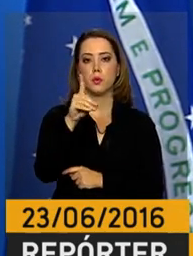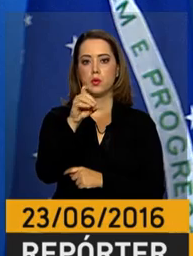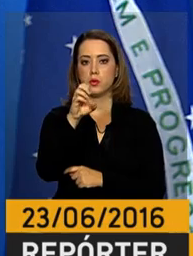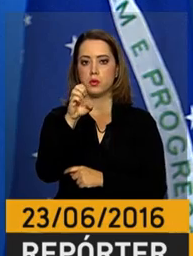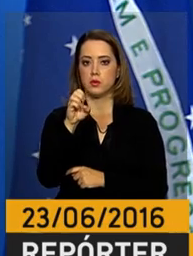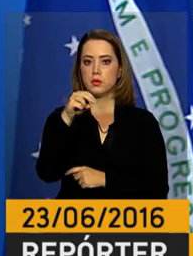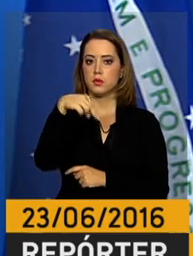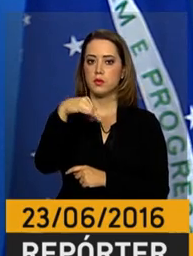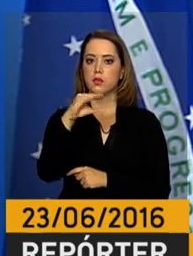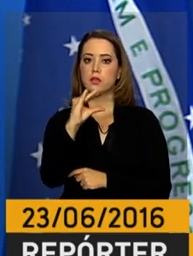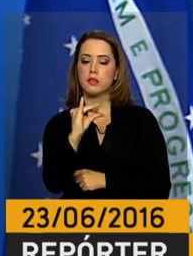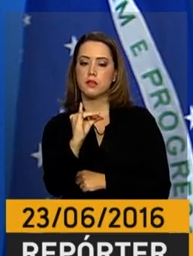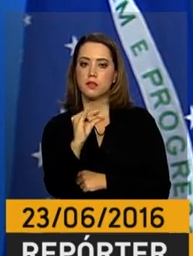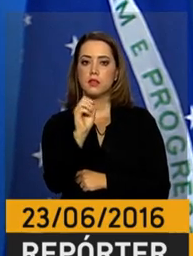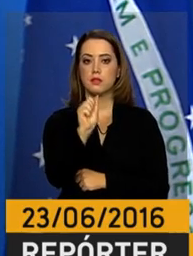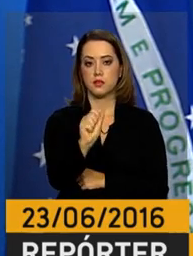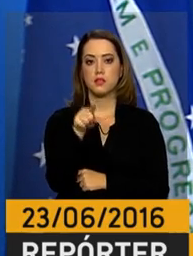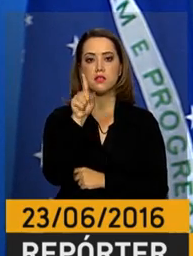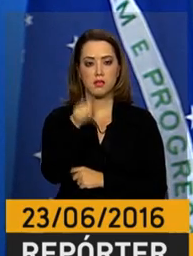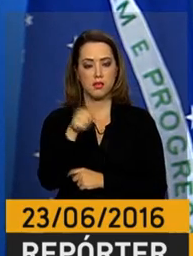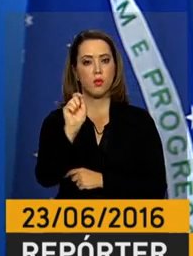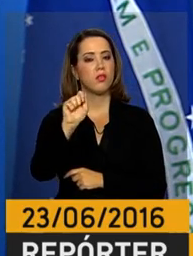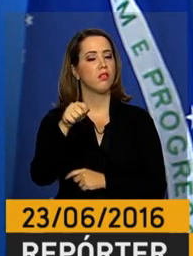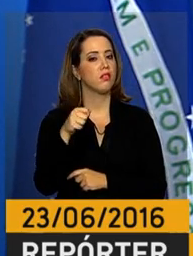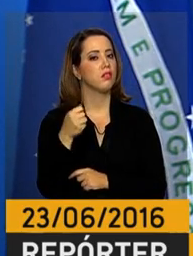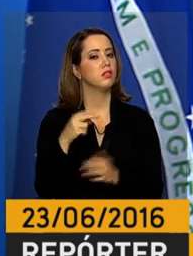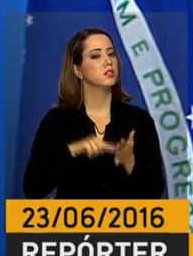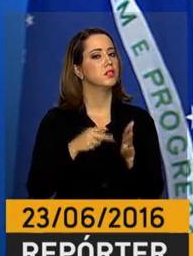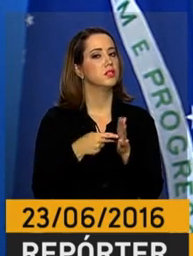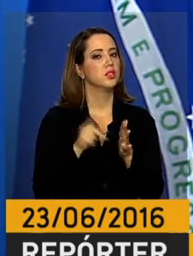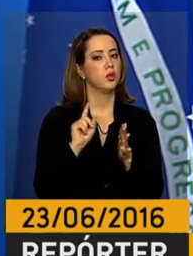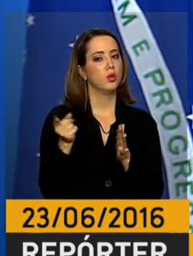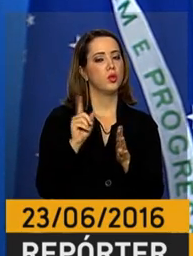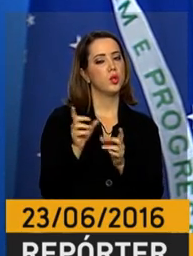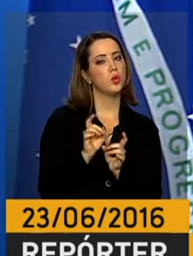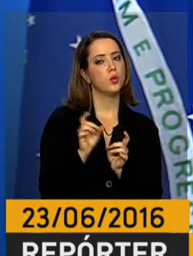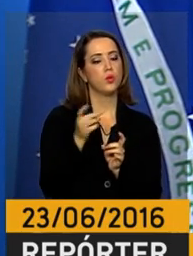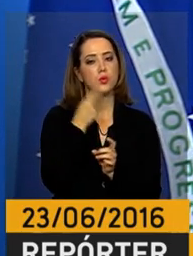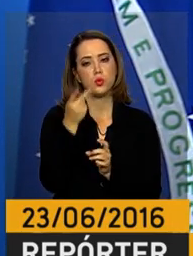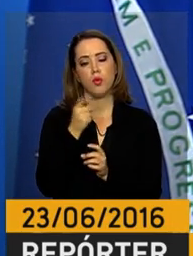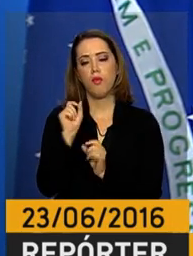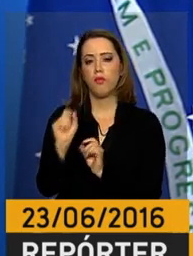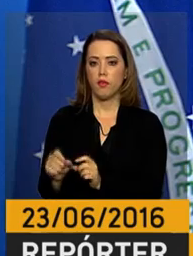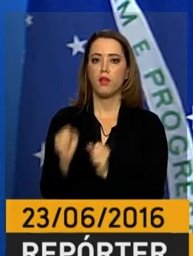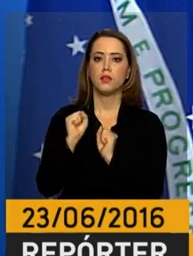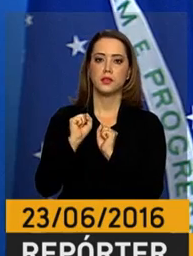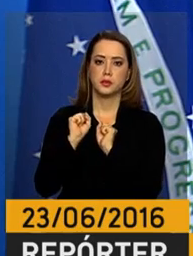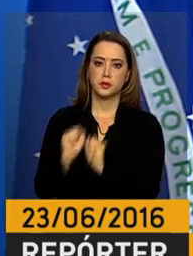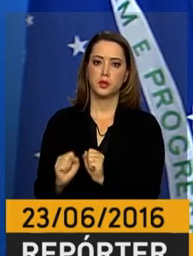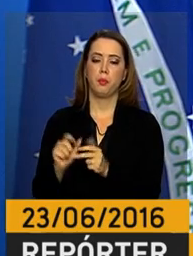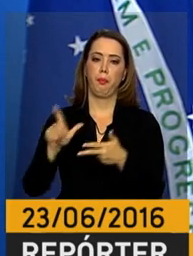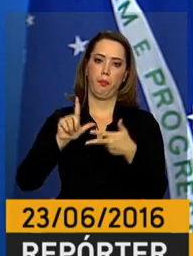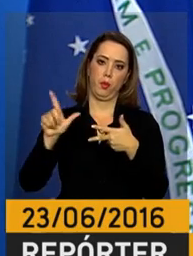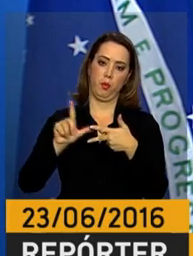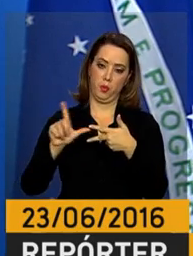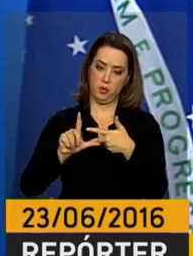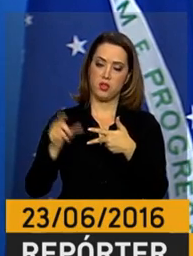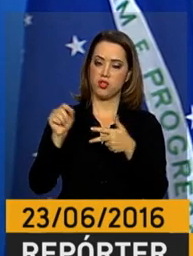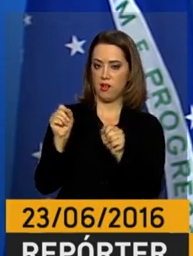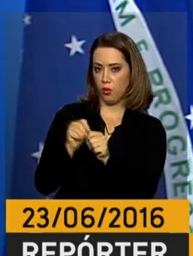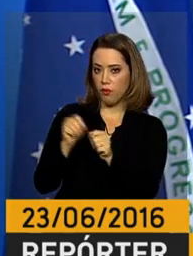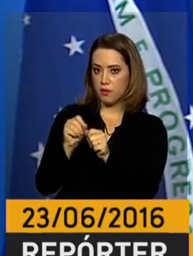considerado um instrumento que não se limita a recomendar ou a provocar a ação do legislador